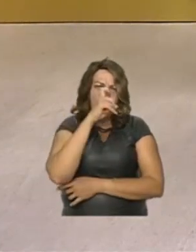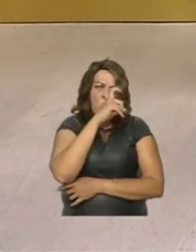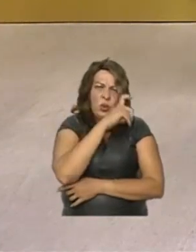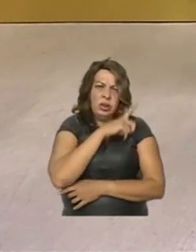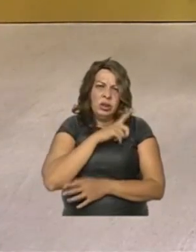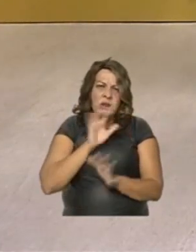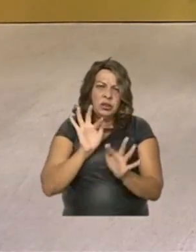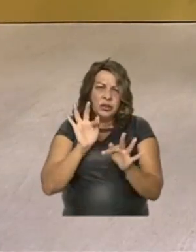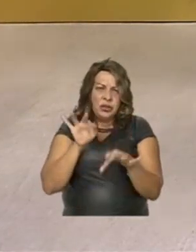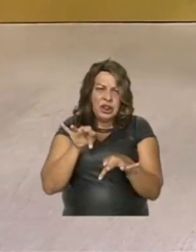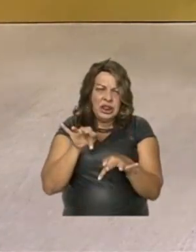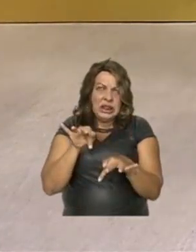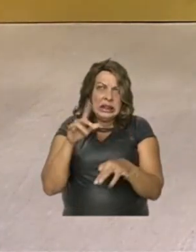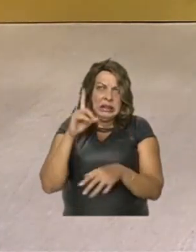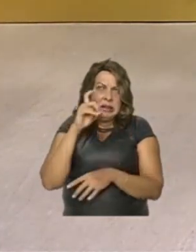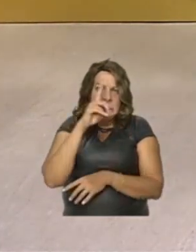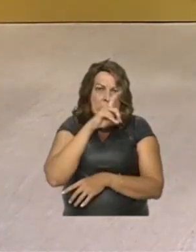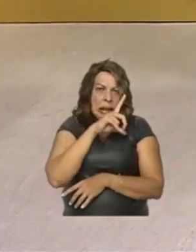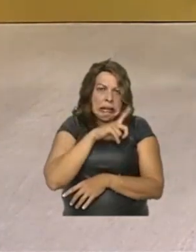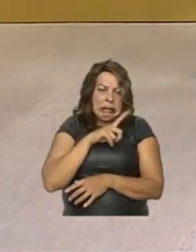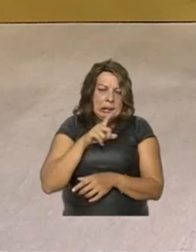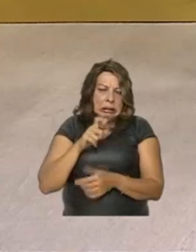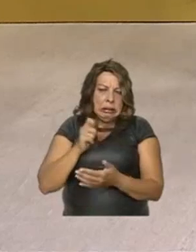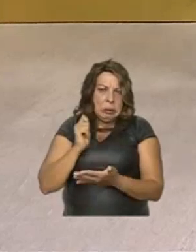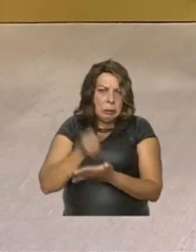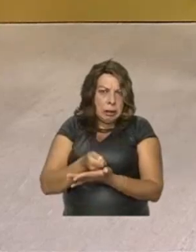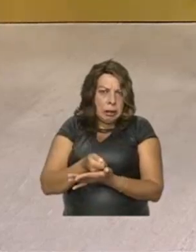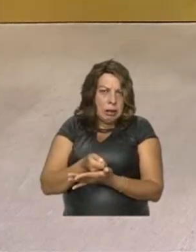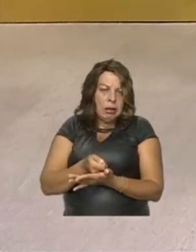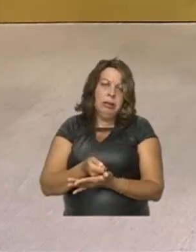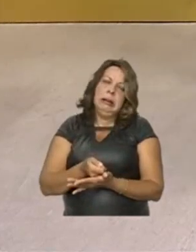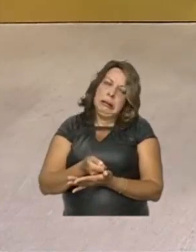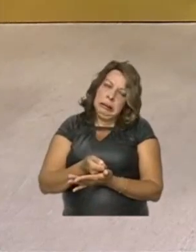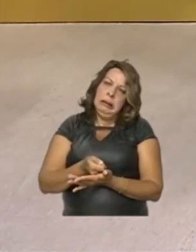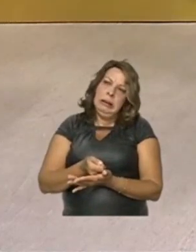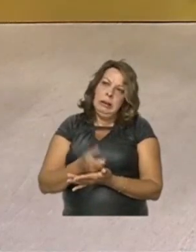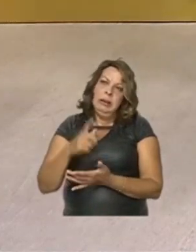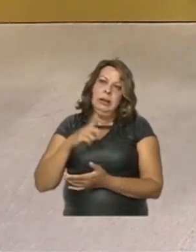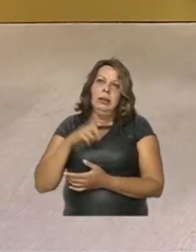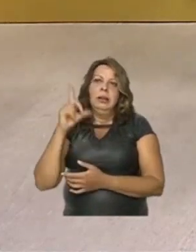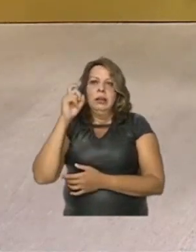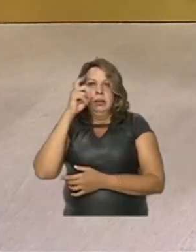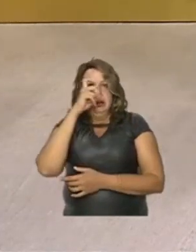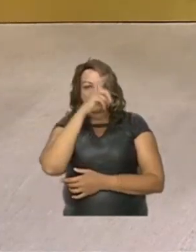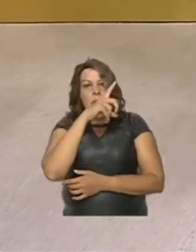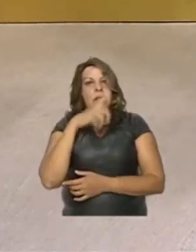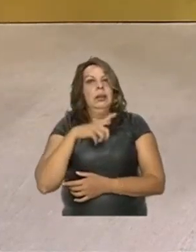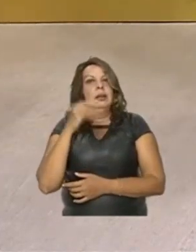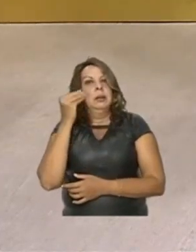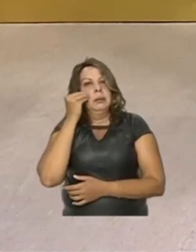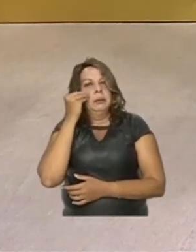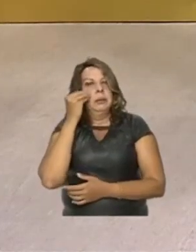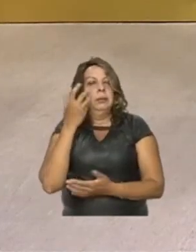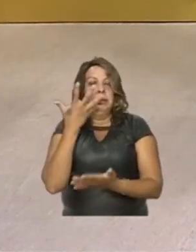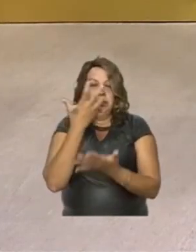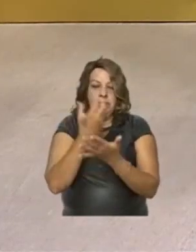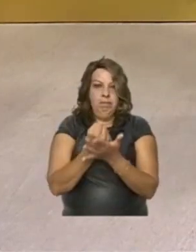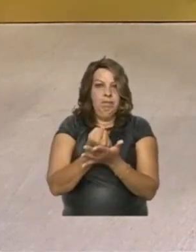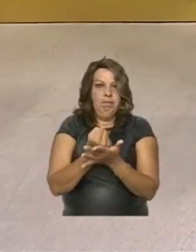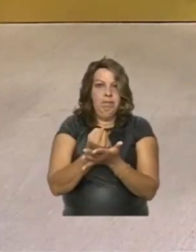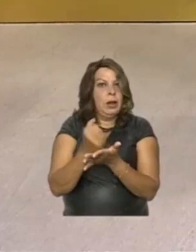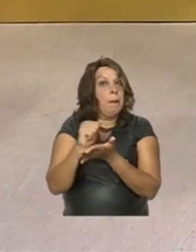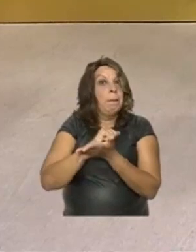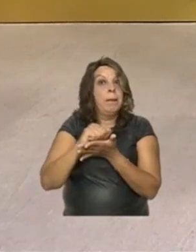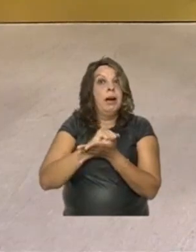finalizar a sua compra por ele, vamos dar a dica já. É verdade, já. Aí se você estiver com essa dificuldade, tente desinstalar e